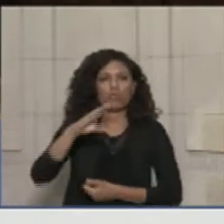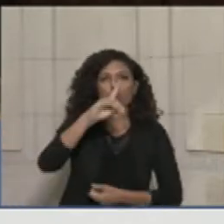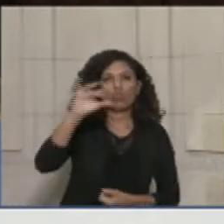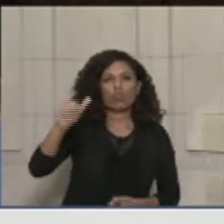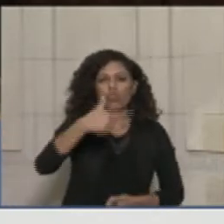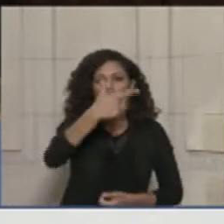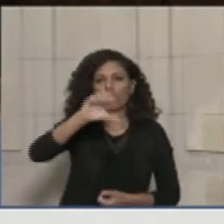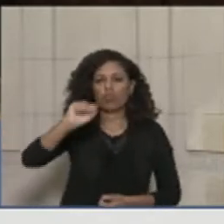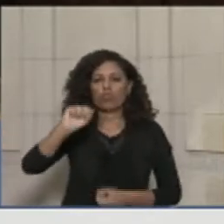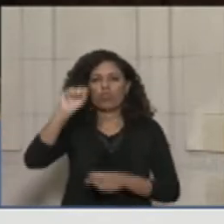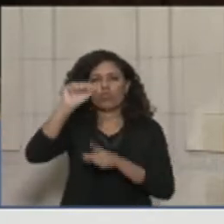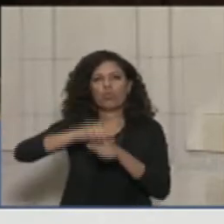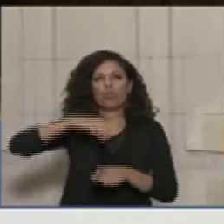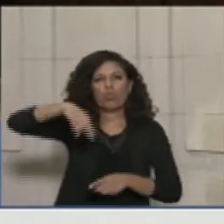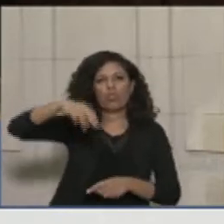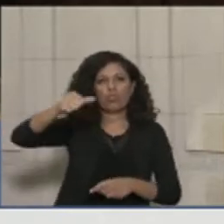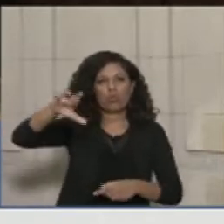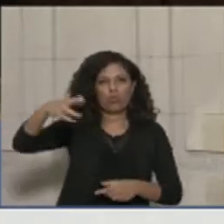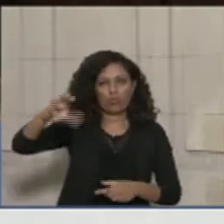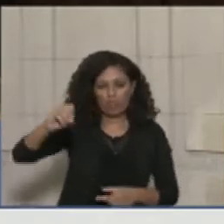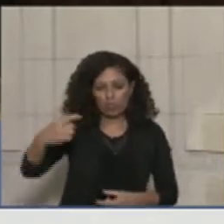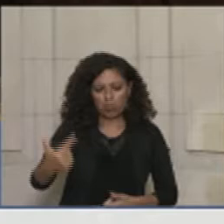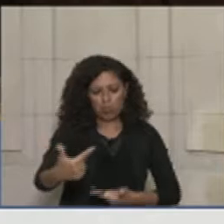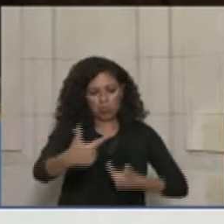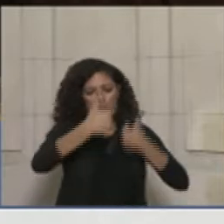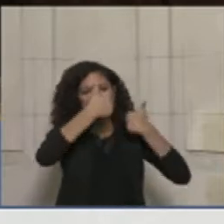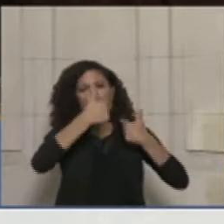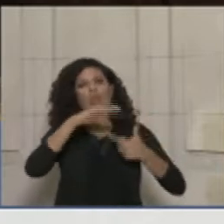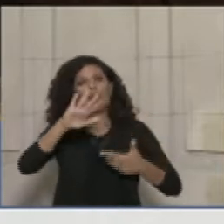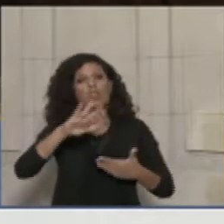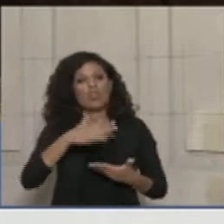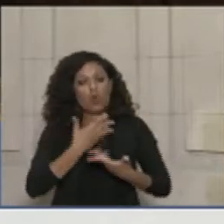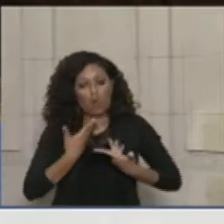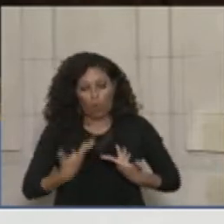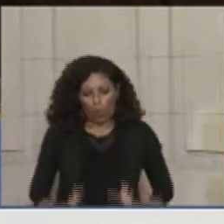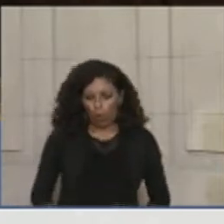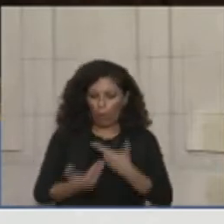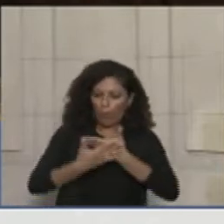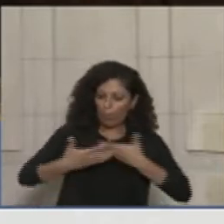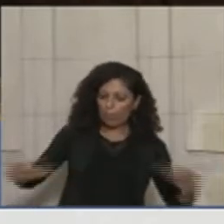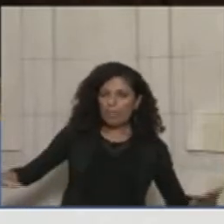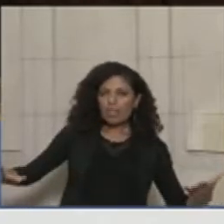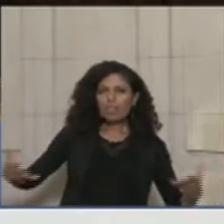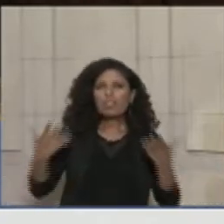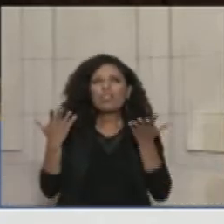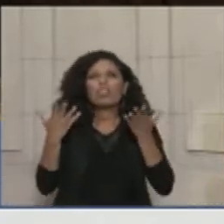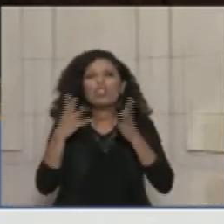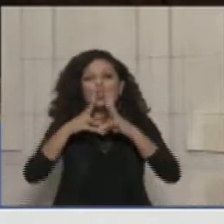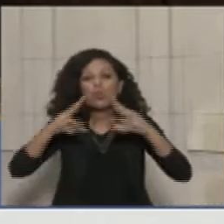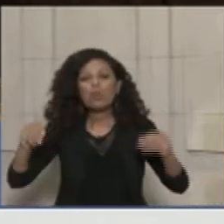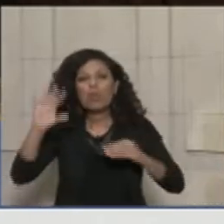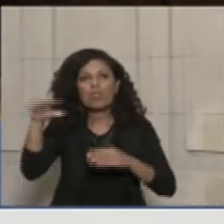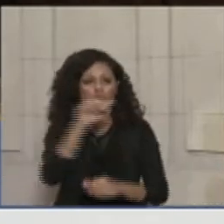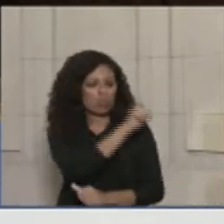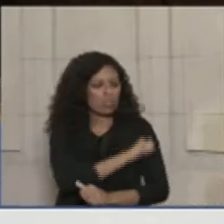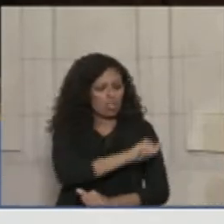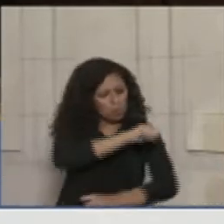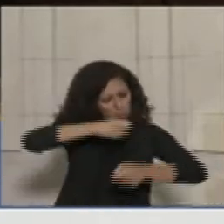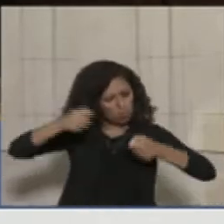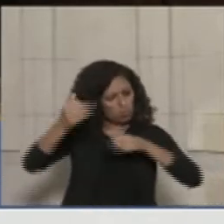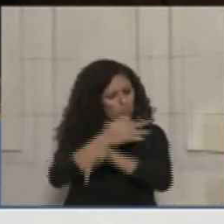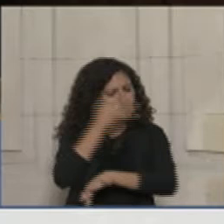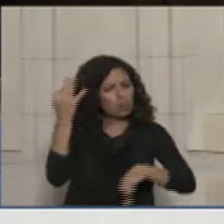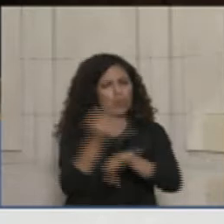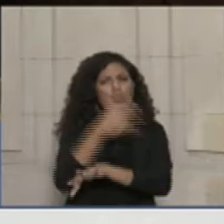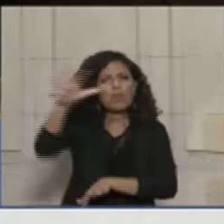foi baleado. Tentaram levar o corpo do Edson Luiz embora, mas os estudantes que ali estavam resistiram